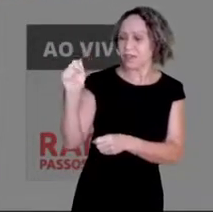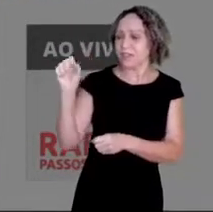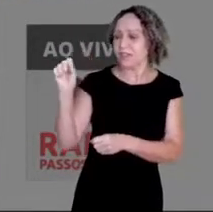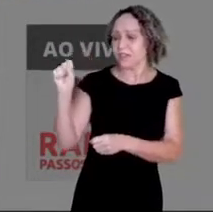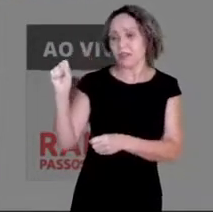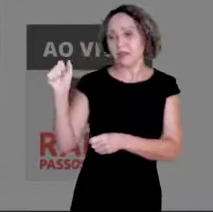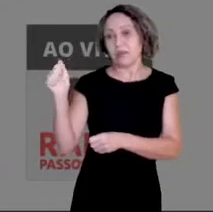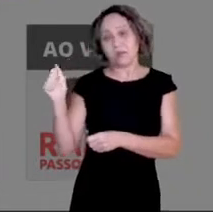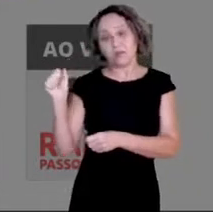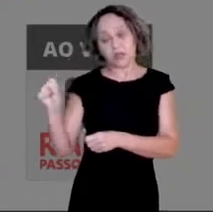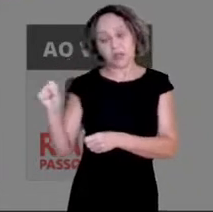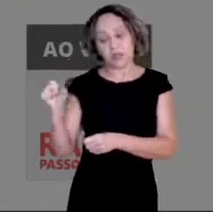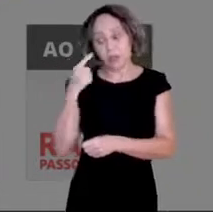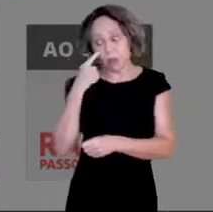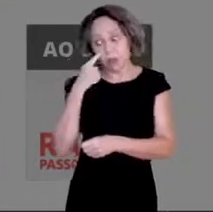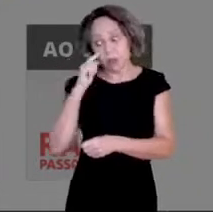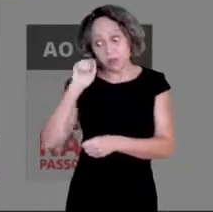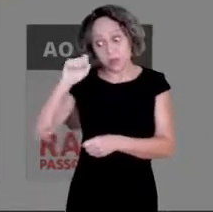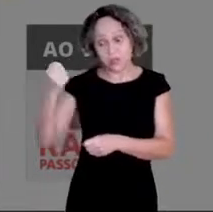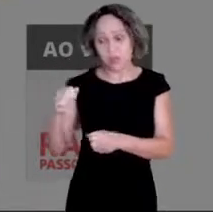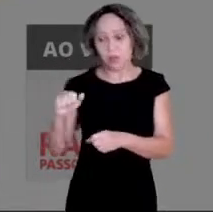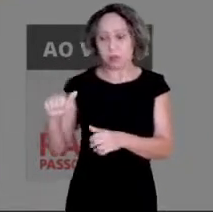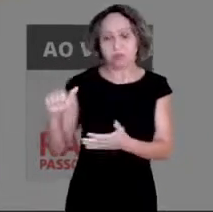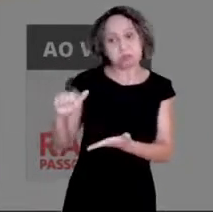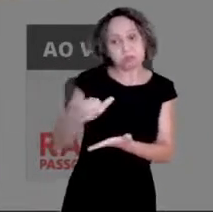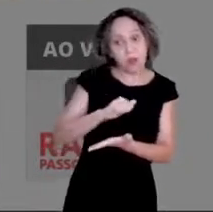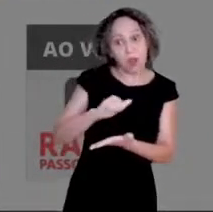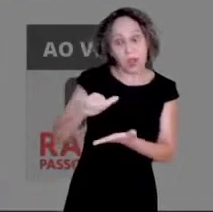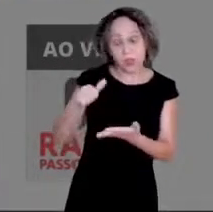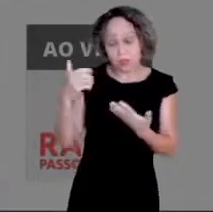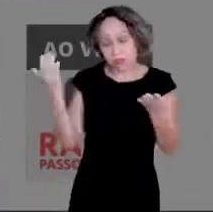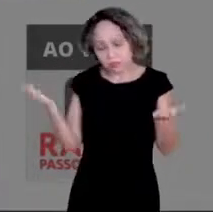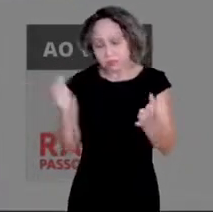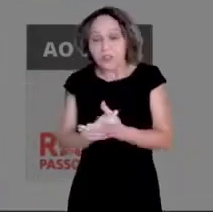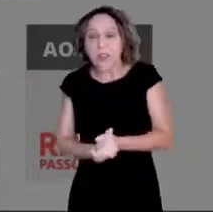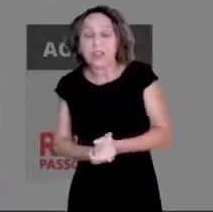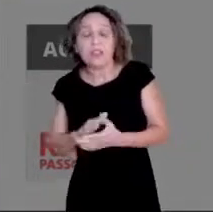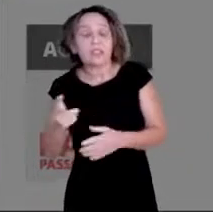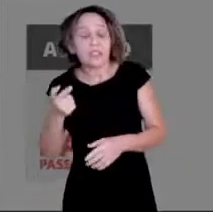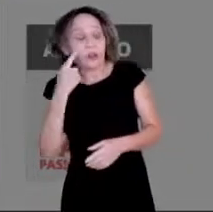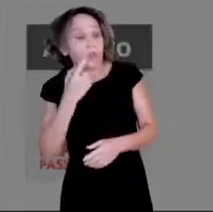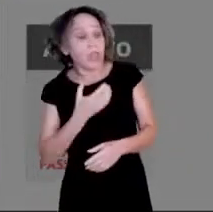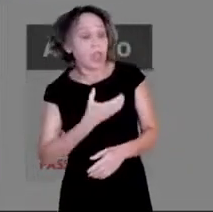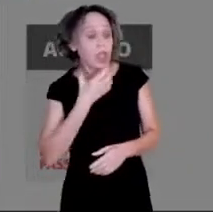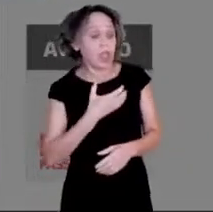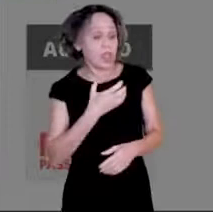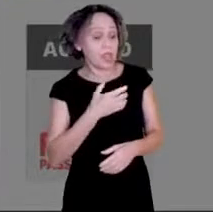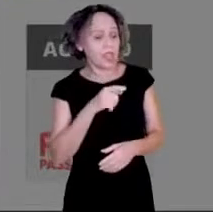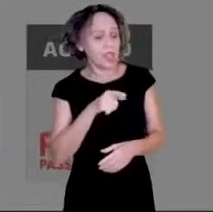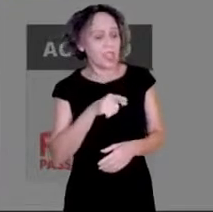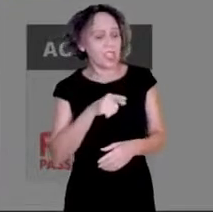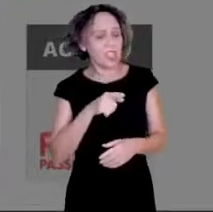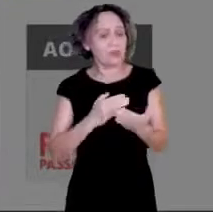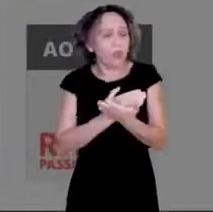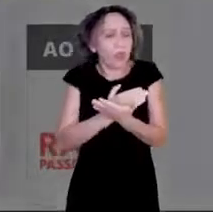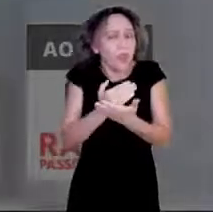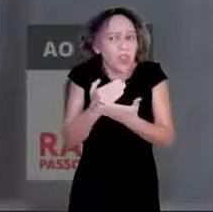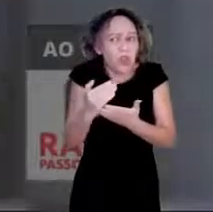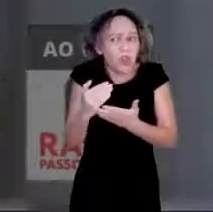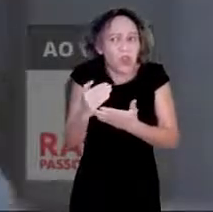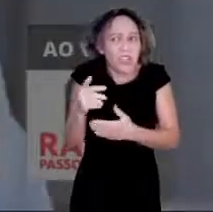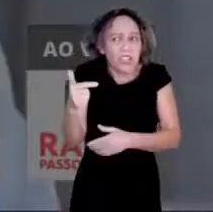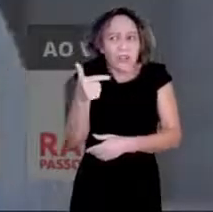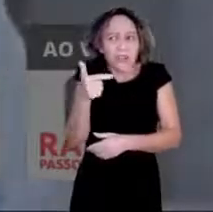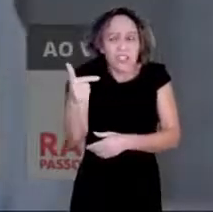Olha, ô Mário, essa é uma coisa que eu tenho tentado falar todos os dias. Porque eu fui